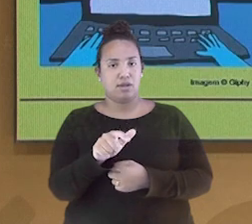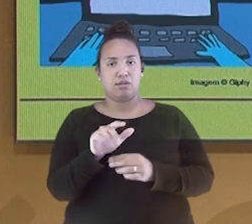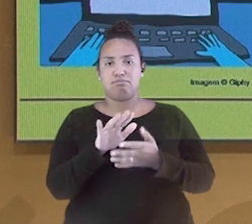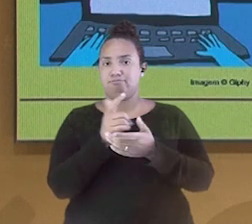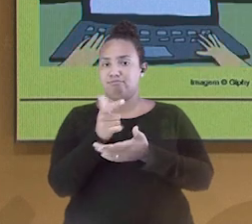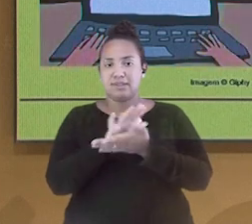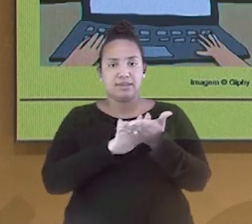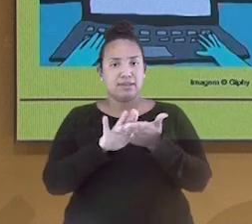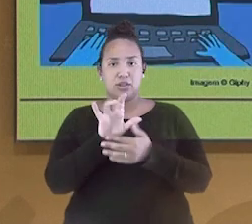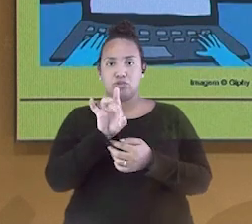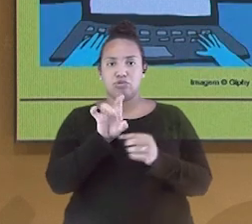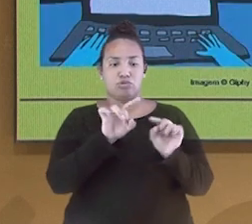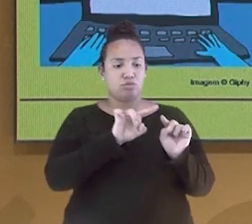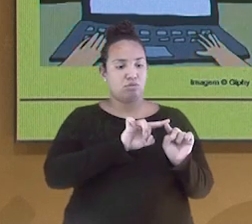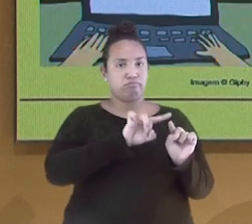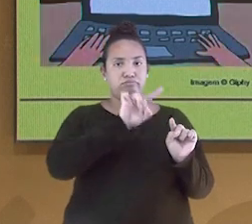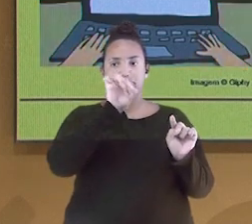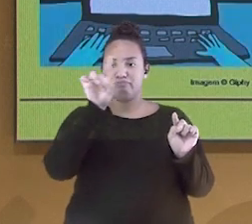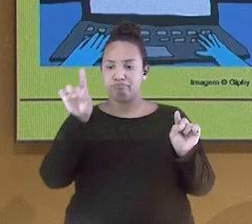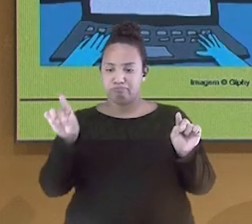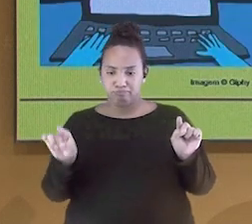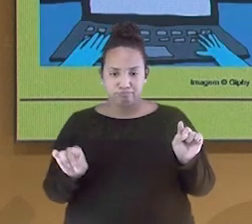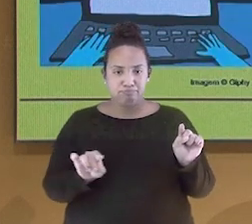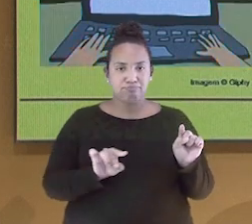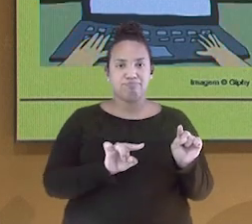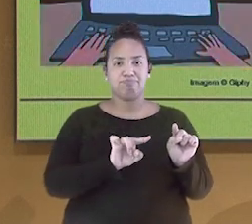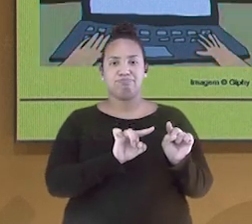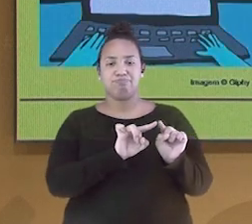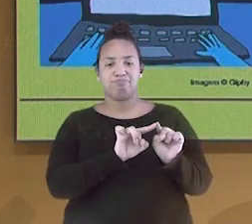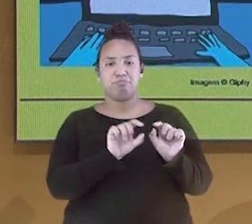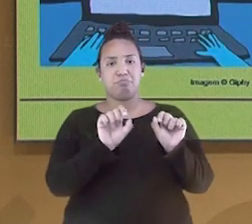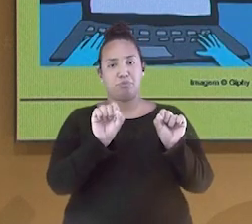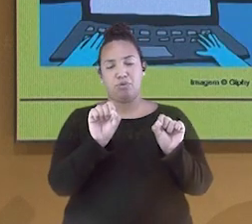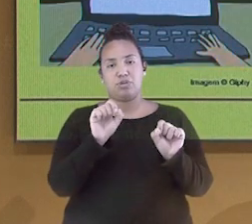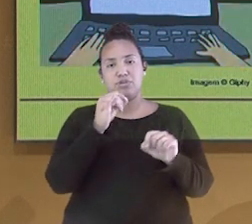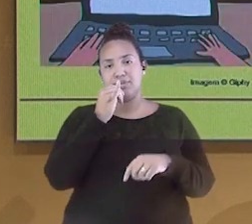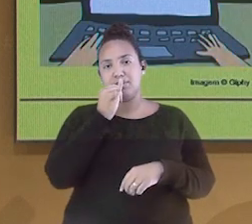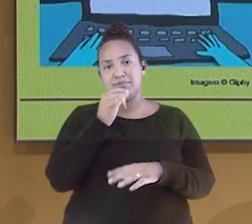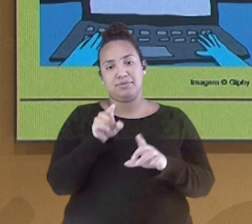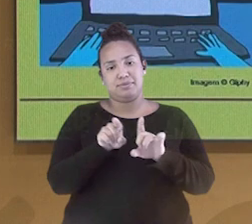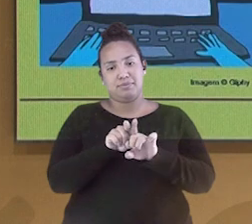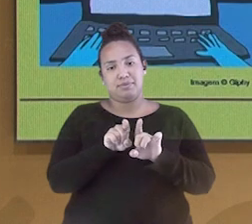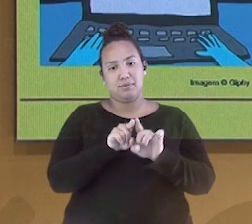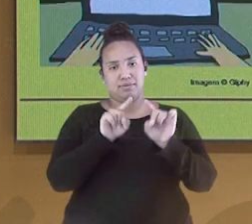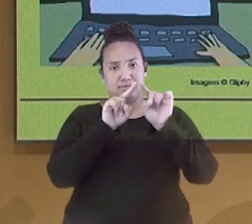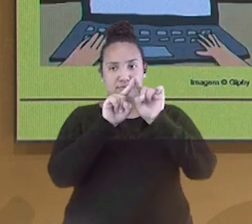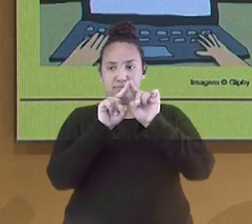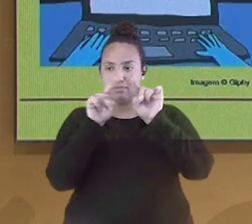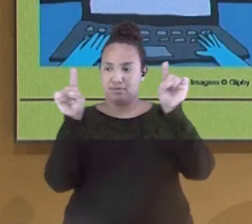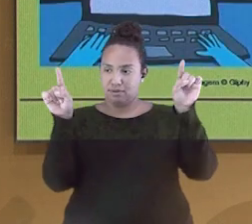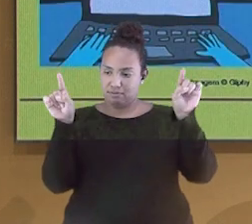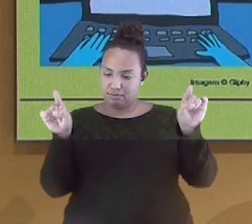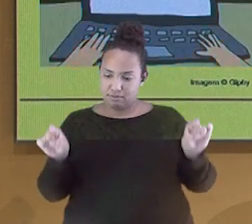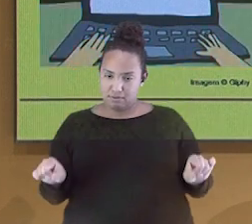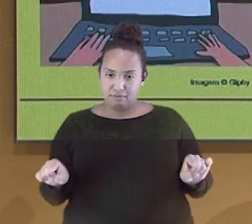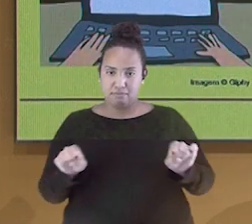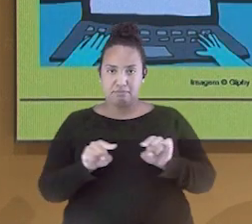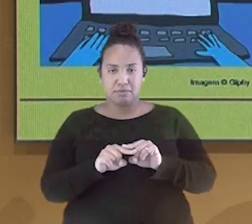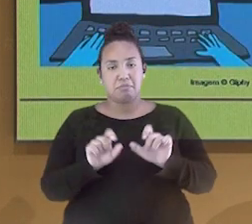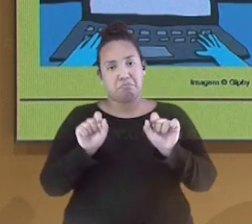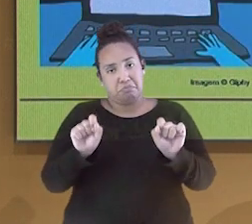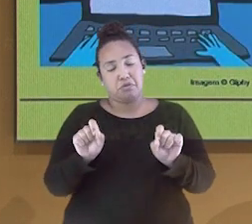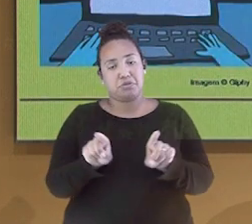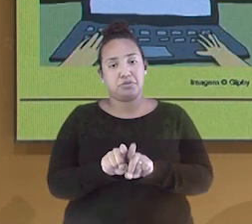um contorno. Esse contorno pode ser circular ou com os lados retos. Quando a